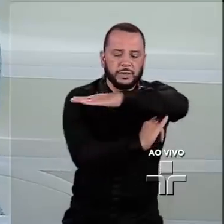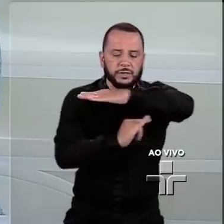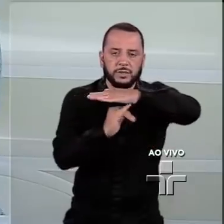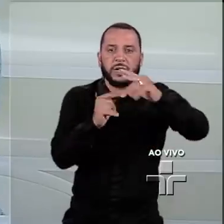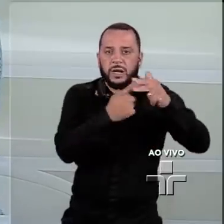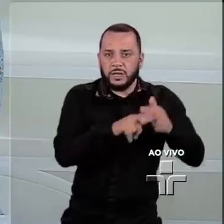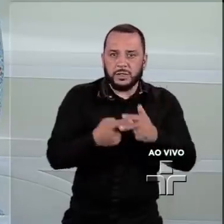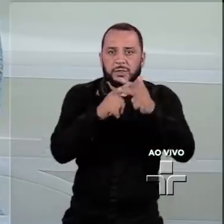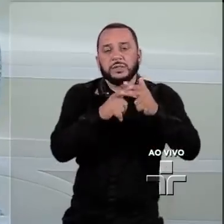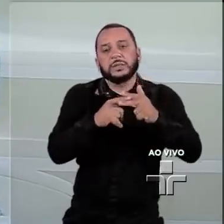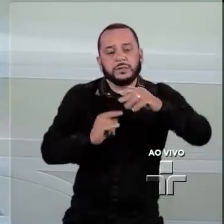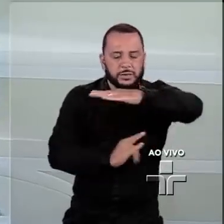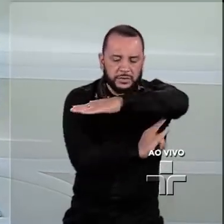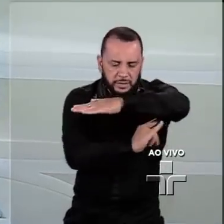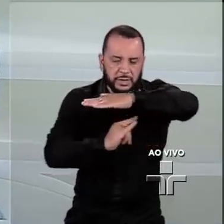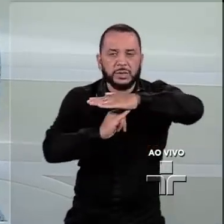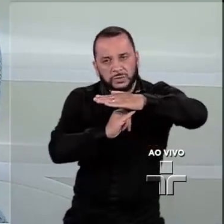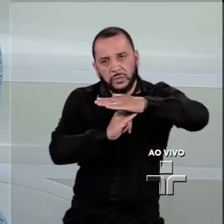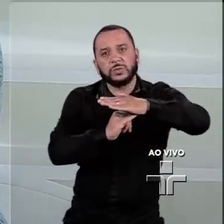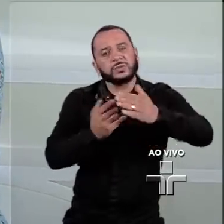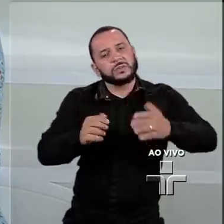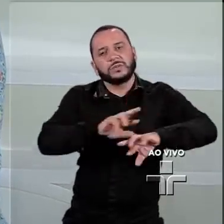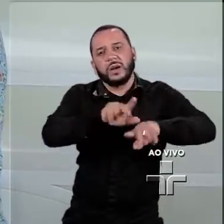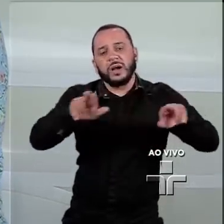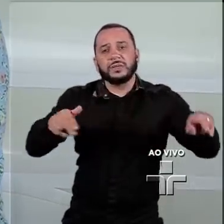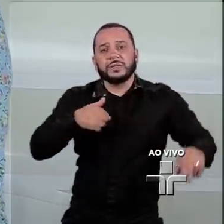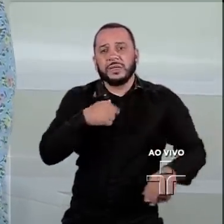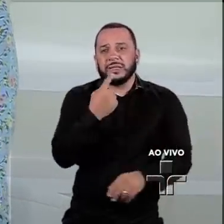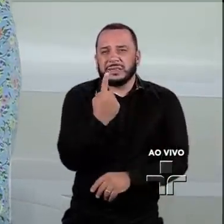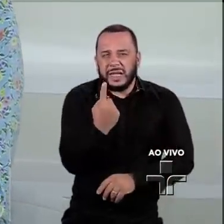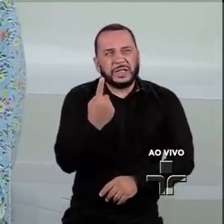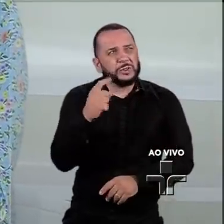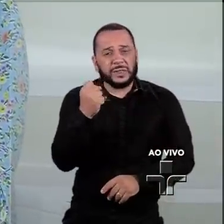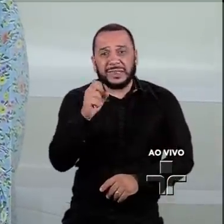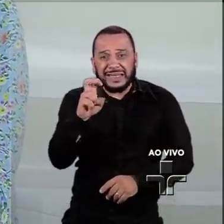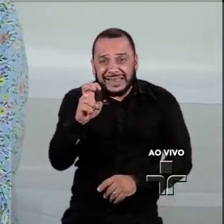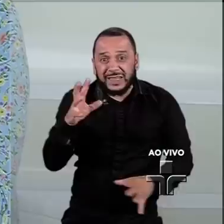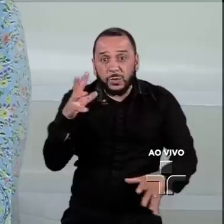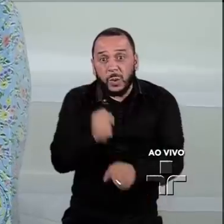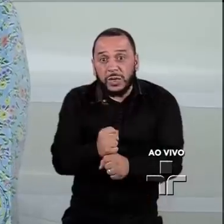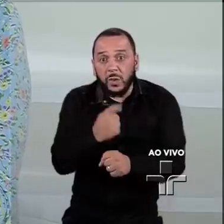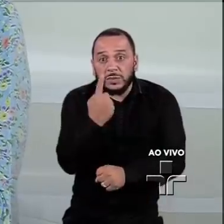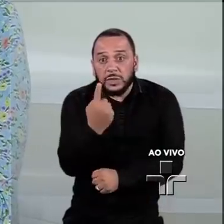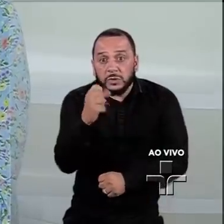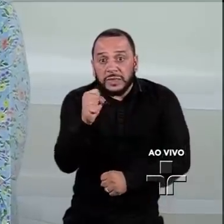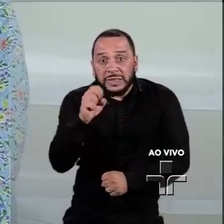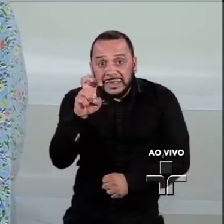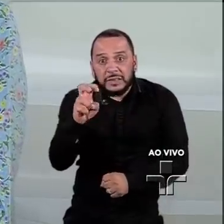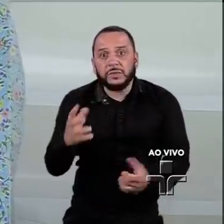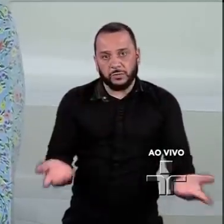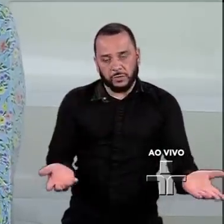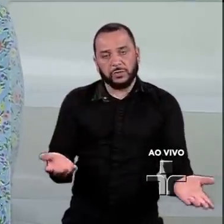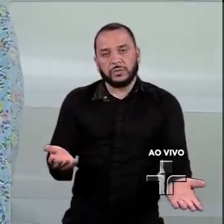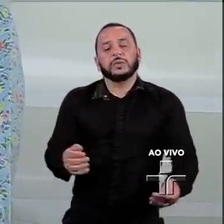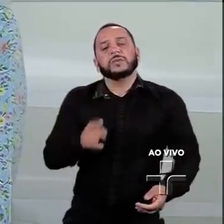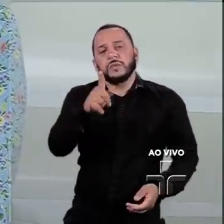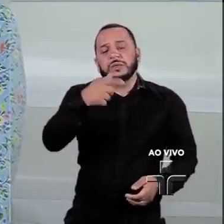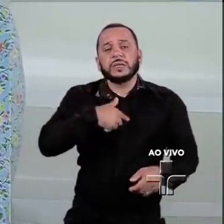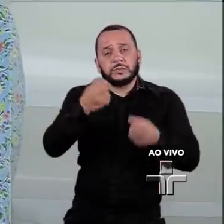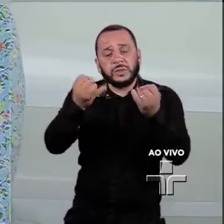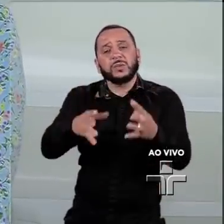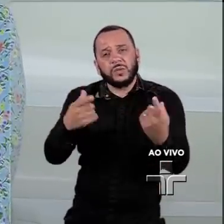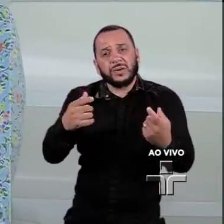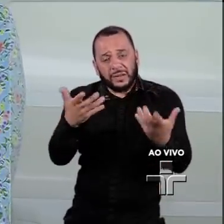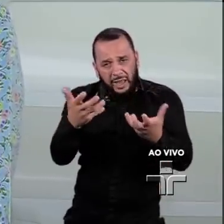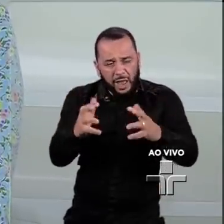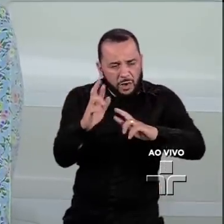estruturas. Viadutos e pontes são 185, né? 185. Em toda a cidade. O senhor disse que ia pedir uma